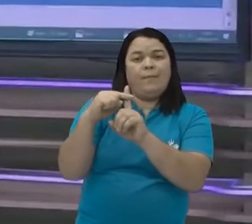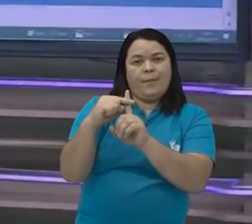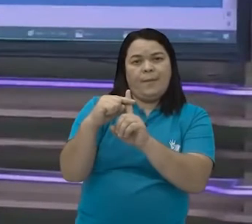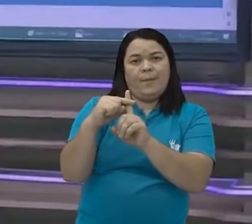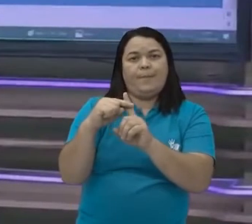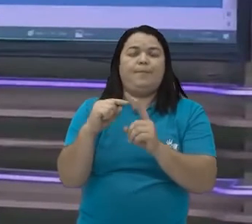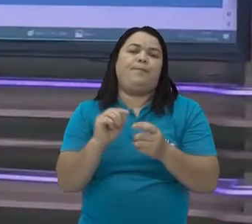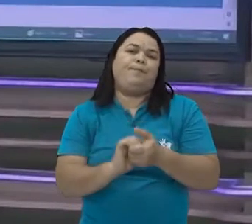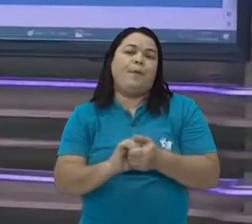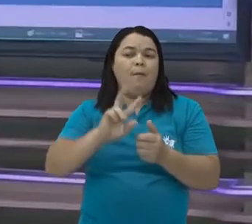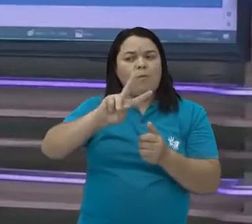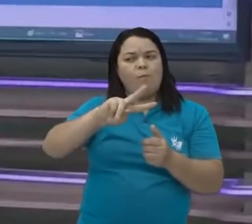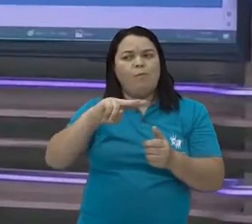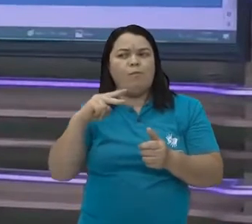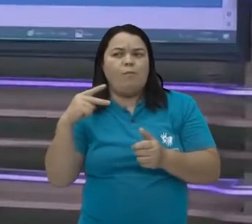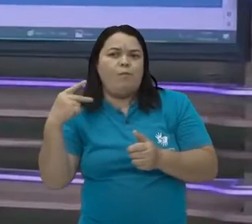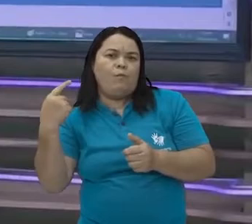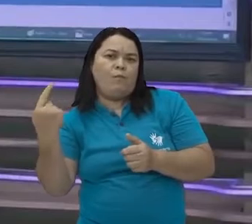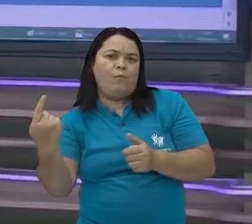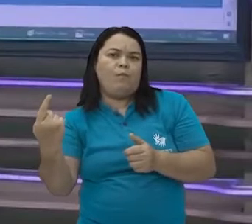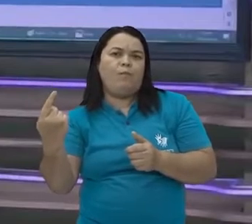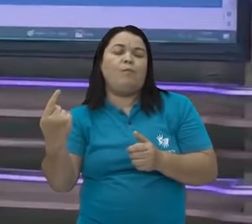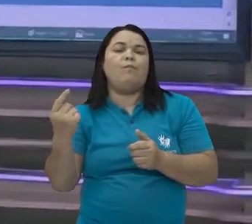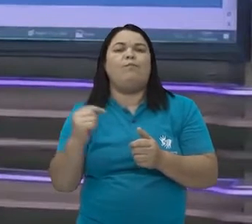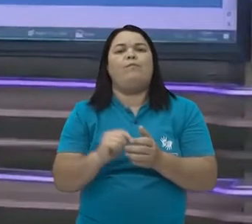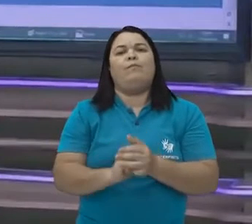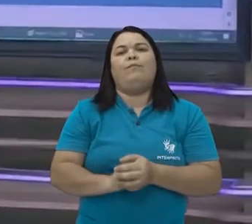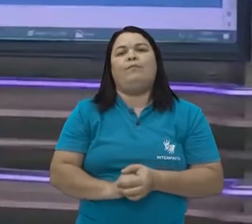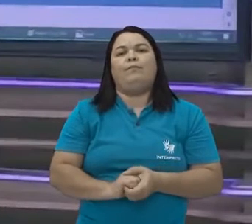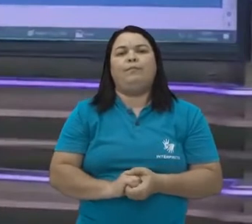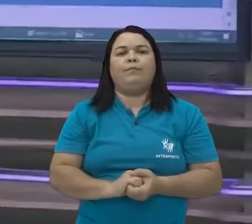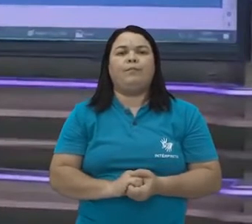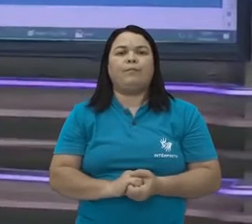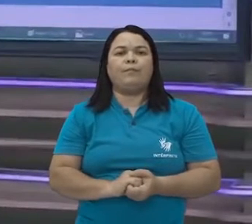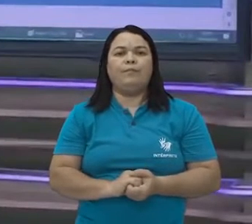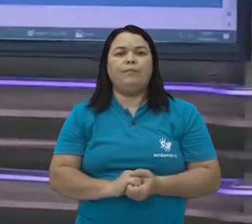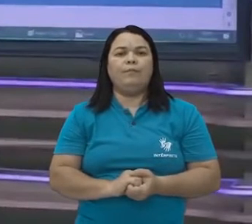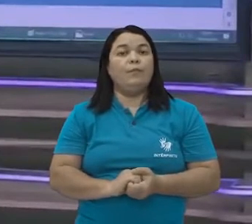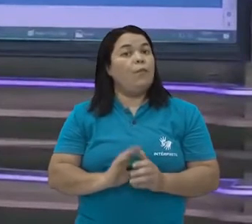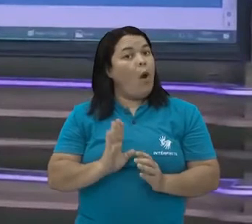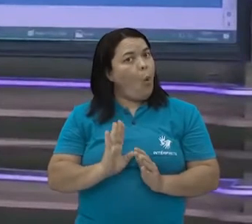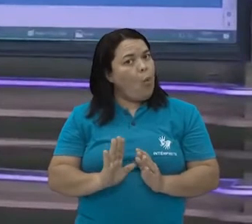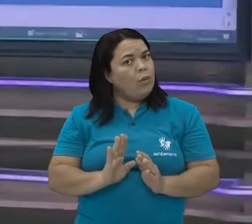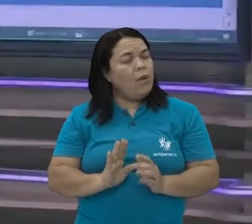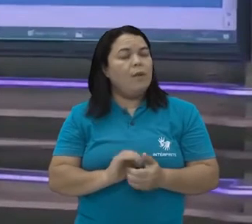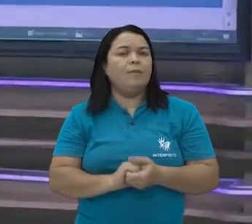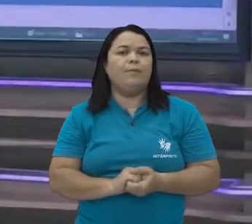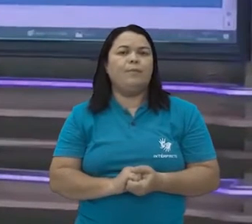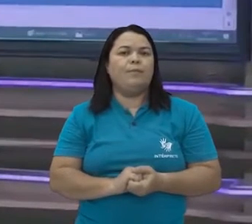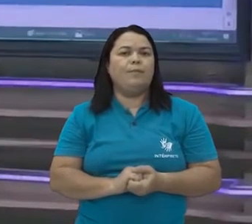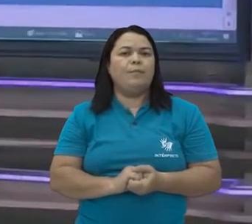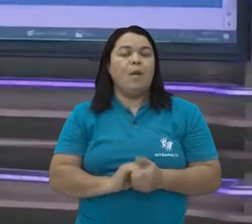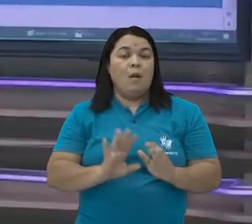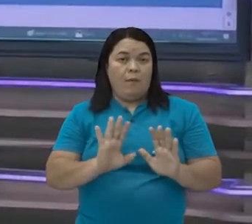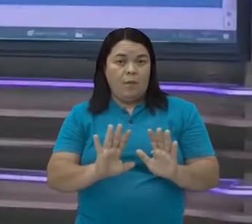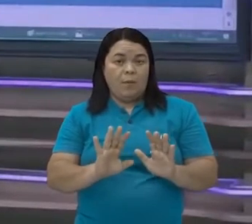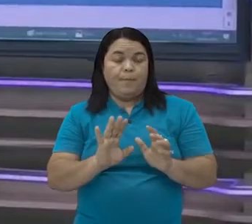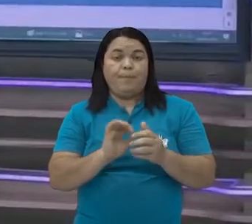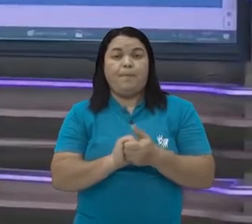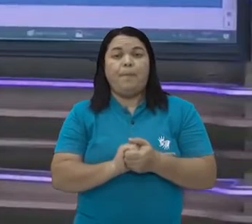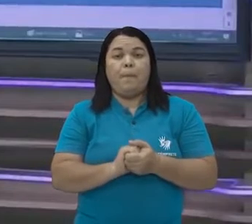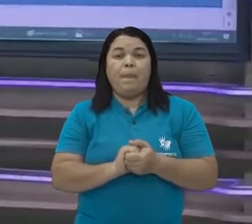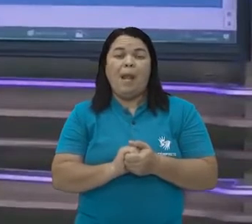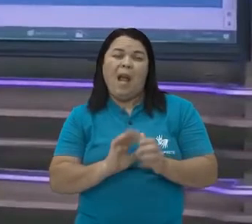negativo, automaticamente esse expoente passará a ser positivo. Agora, cuidado, tá? Nada impede também que,